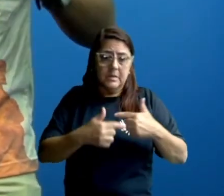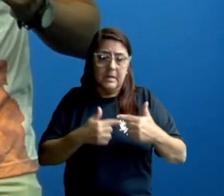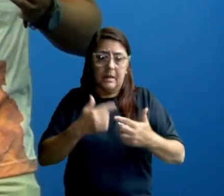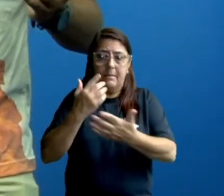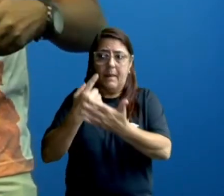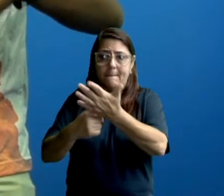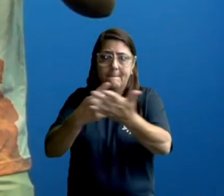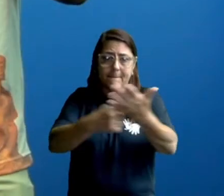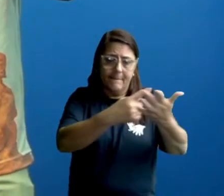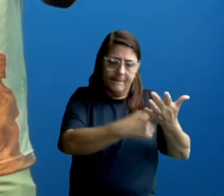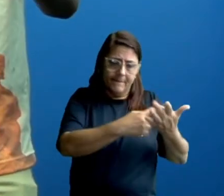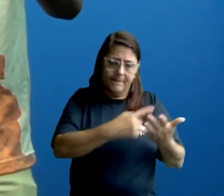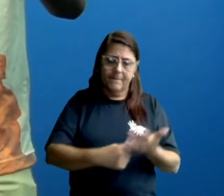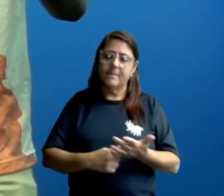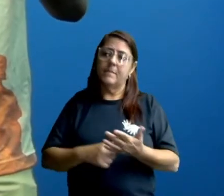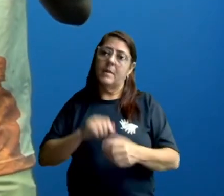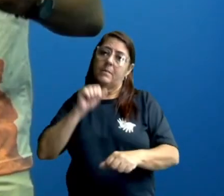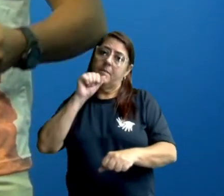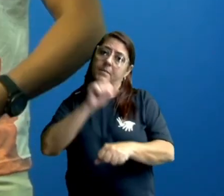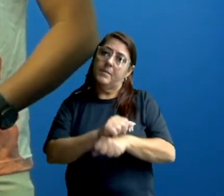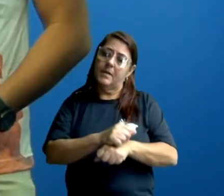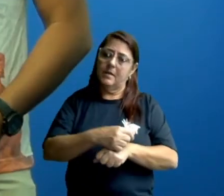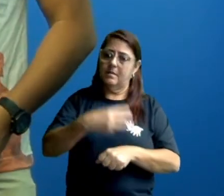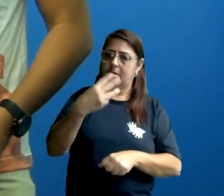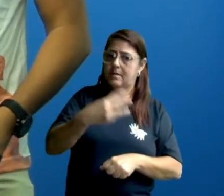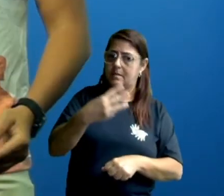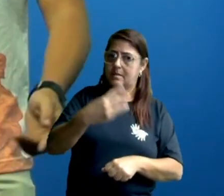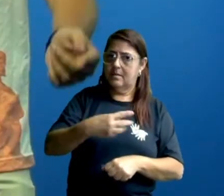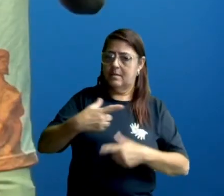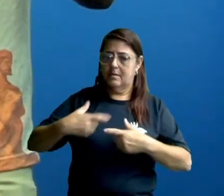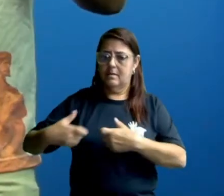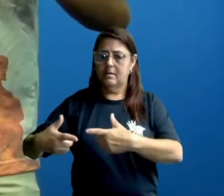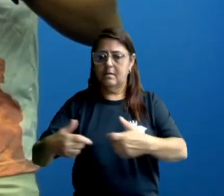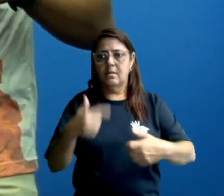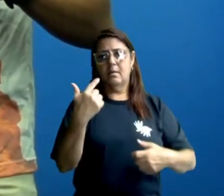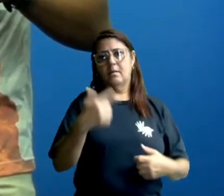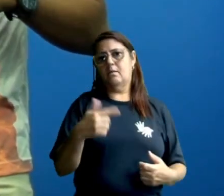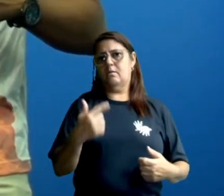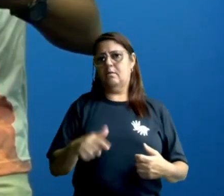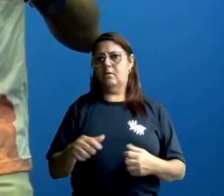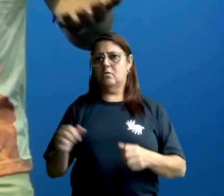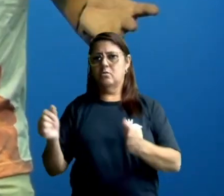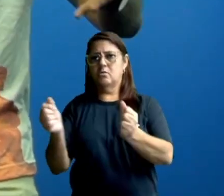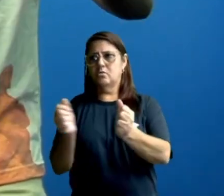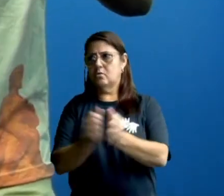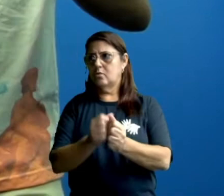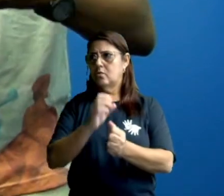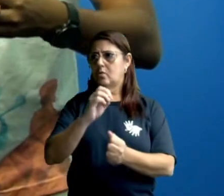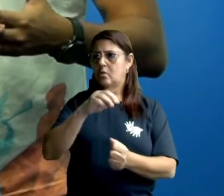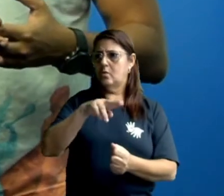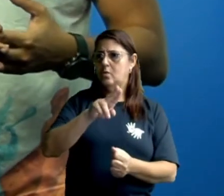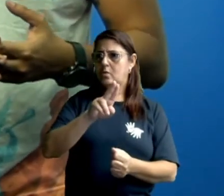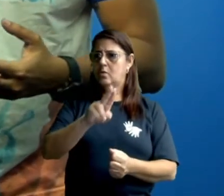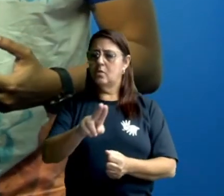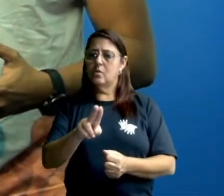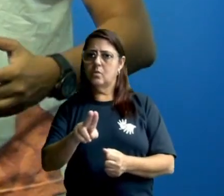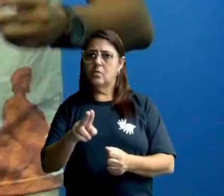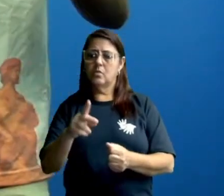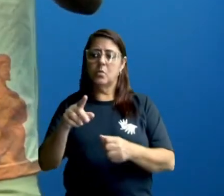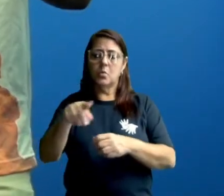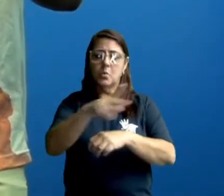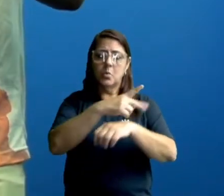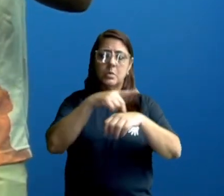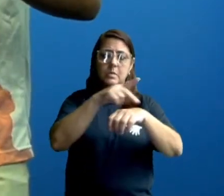para que não aconteça uma terceira guerra mundial. Aí a ONU, junto com, obviamente, os conselhos de todos os